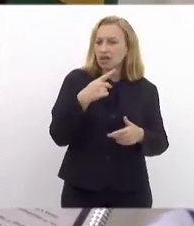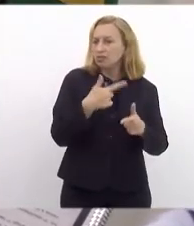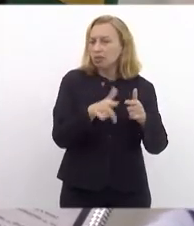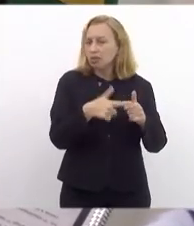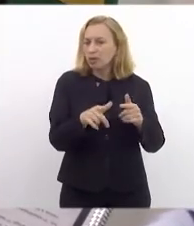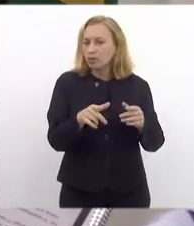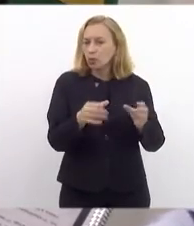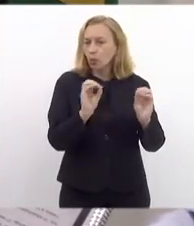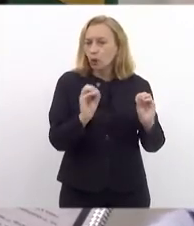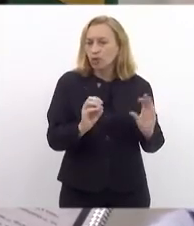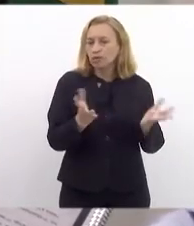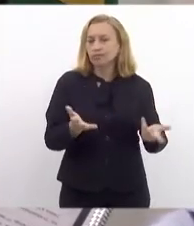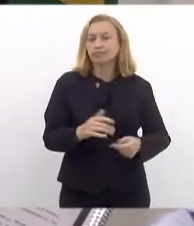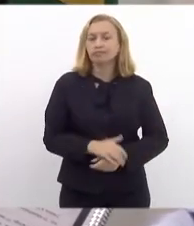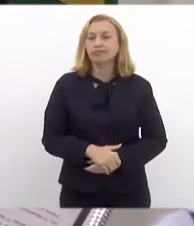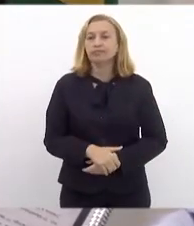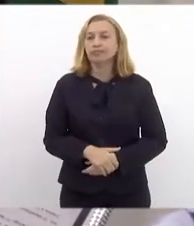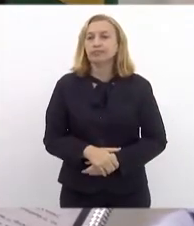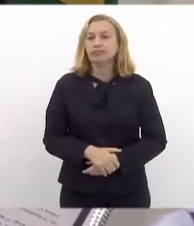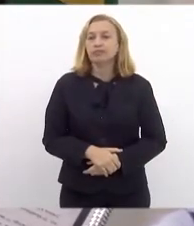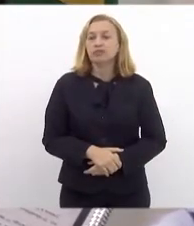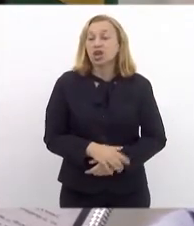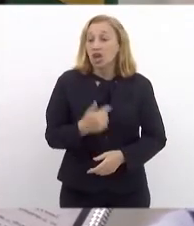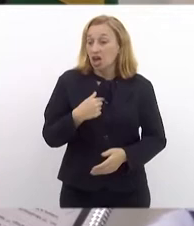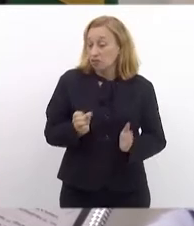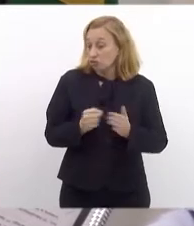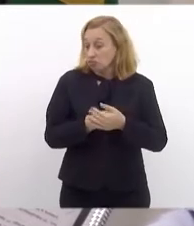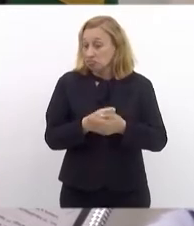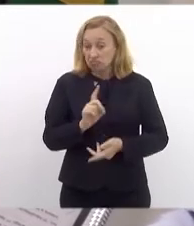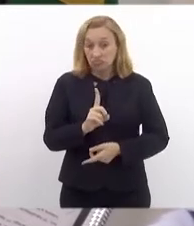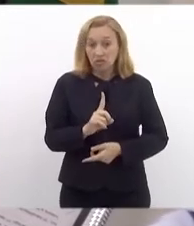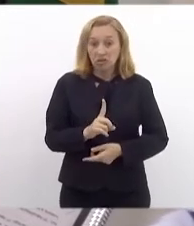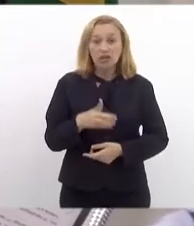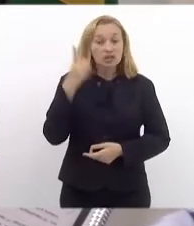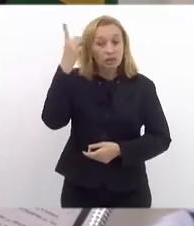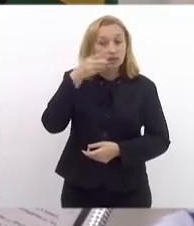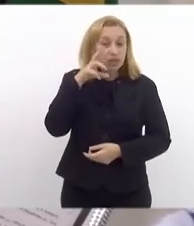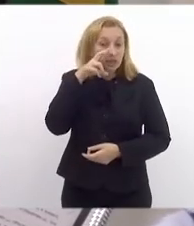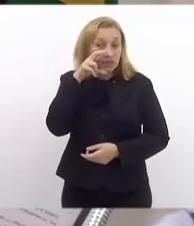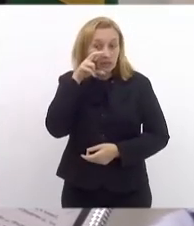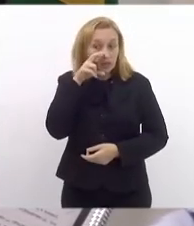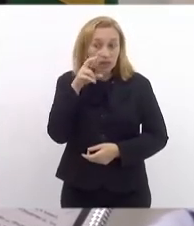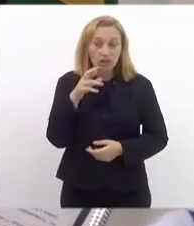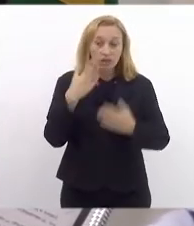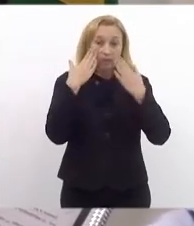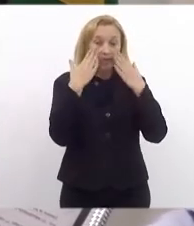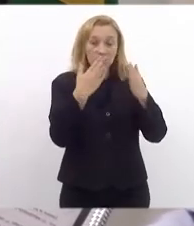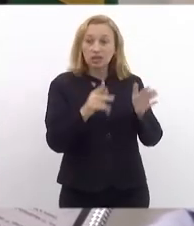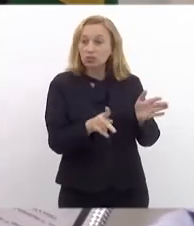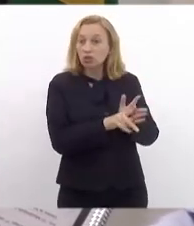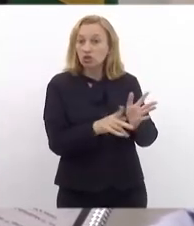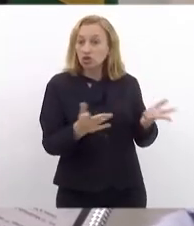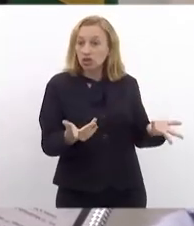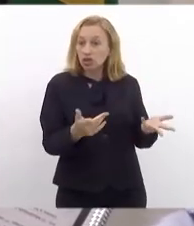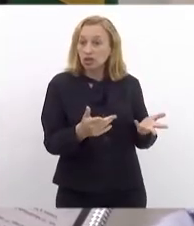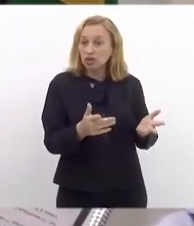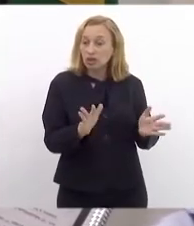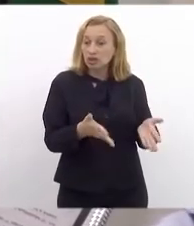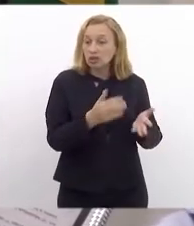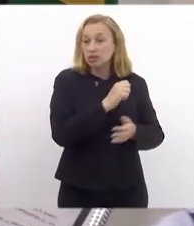como desenho né Eu nunca escondo Deputado rosenverg Reis apresenta projeto de